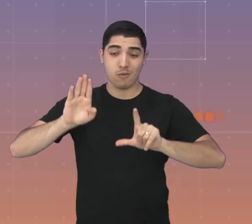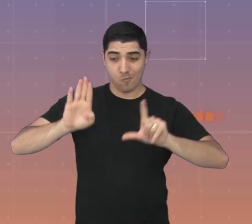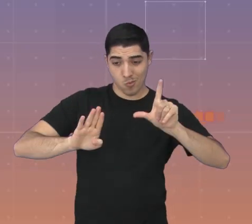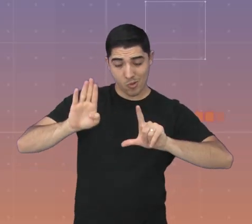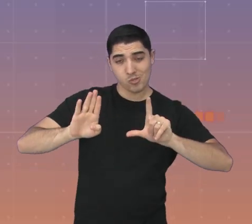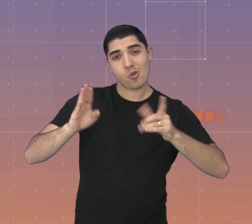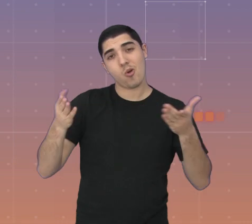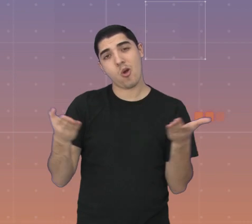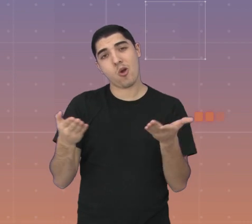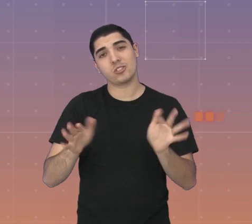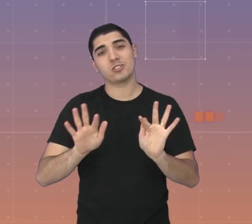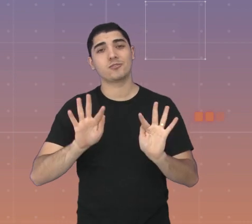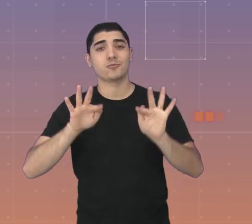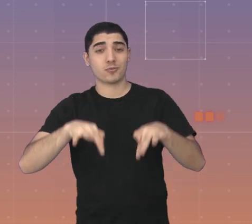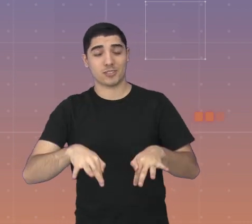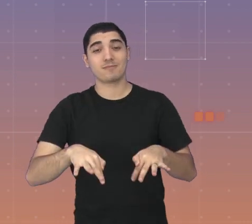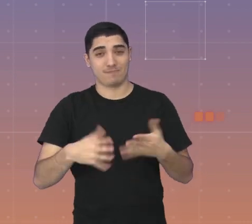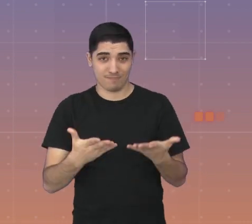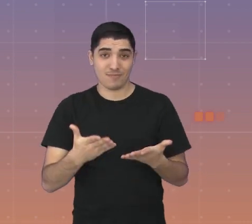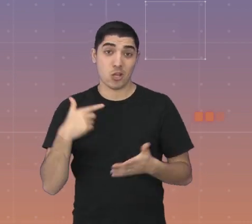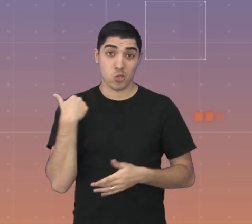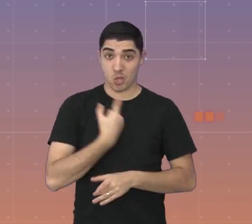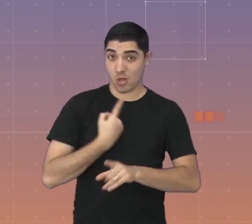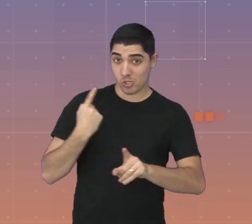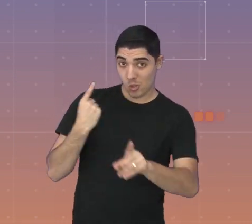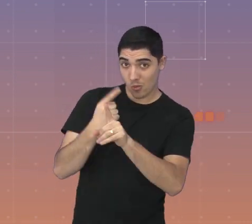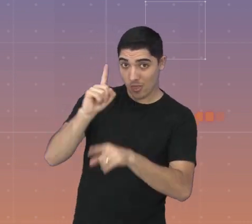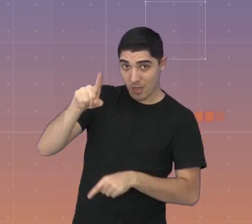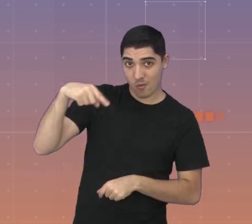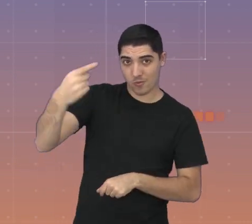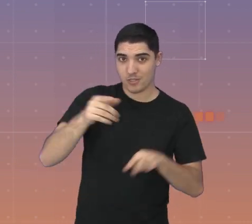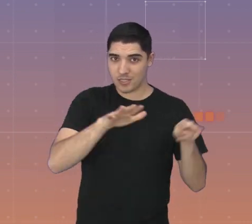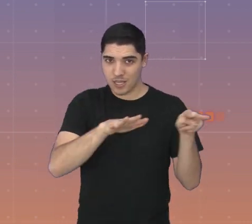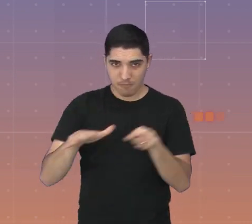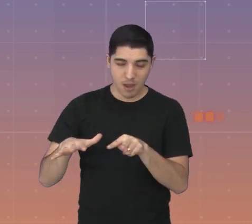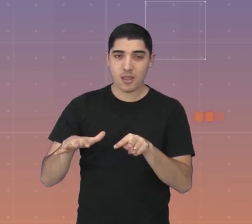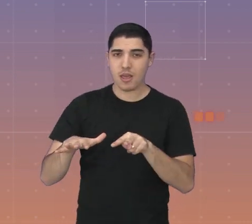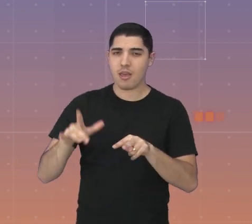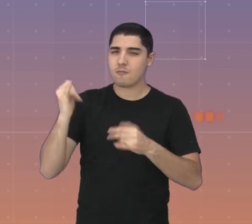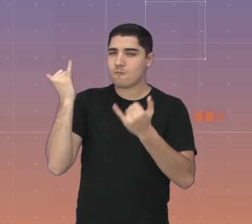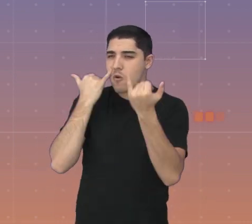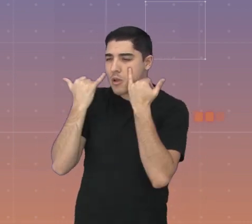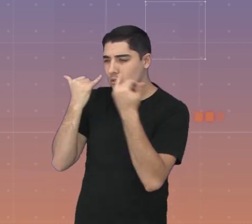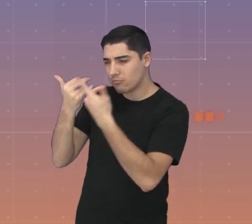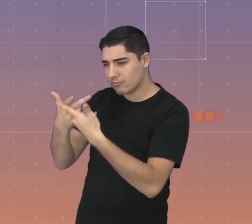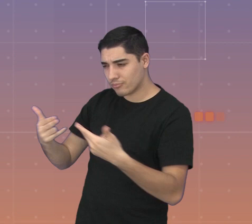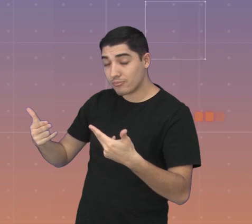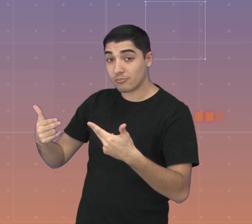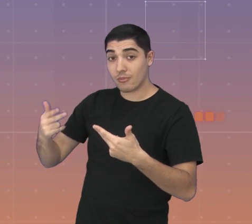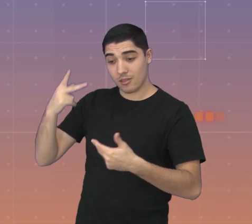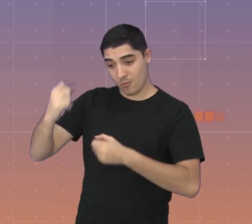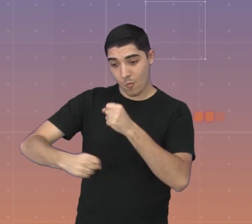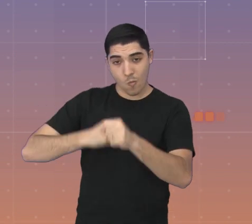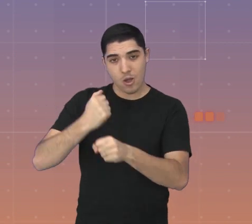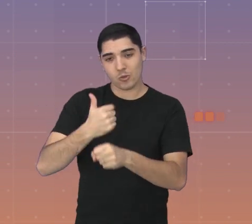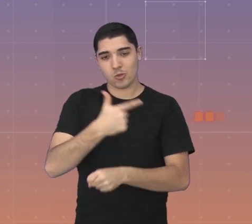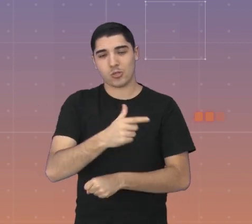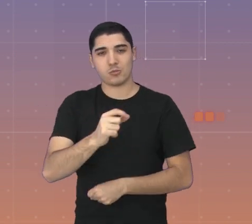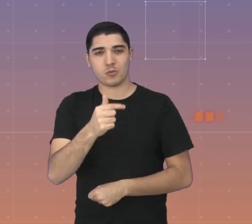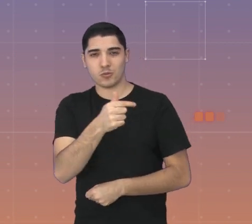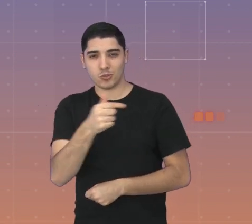Boletim Legislativo de hoje fica por aqui. A gente se encontra na semana que vem com mais notícias que marcaram o